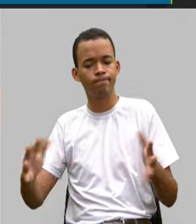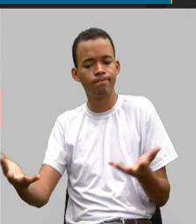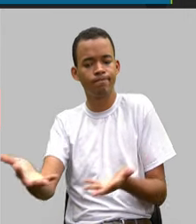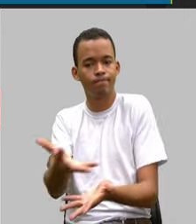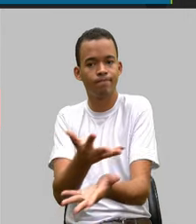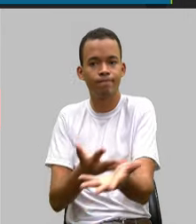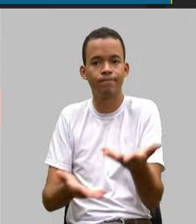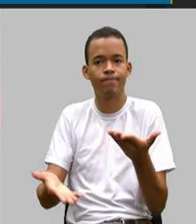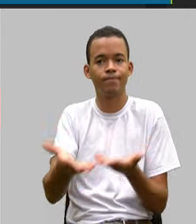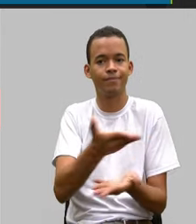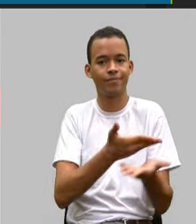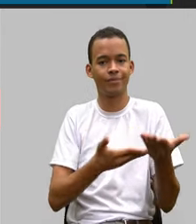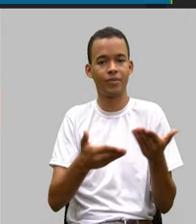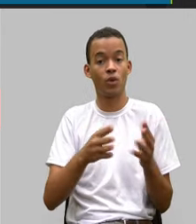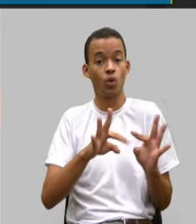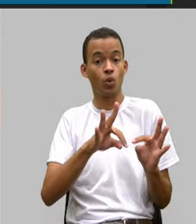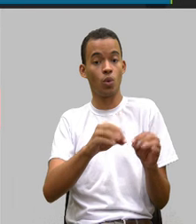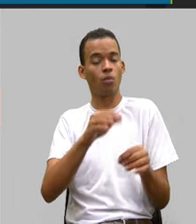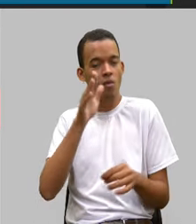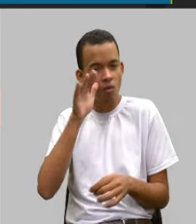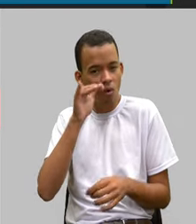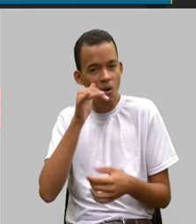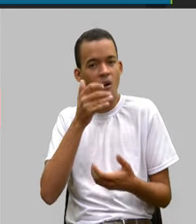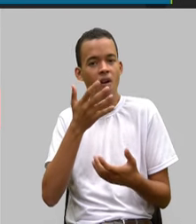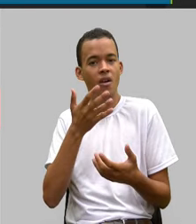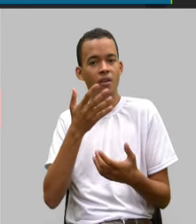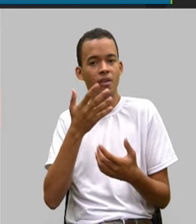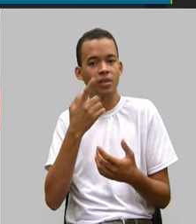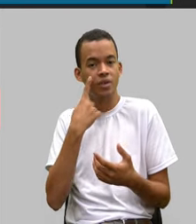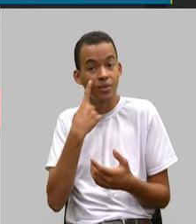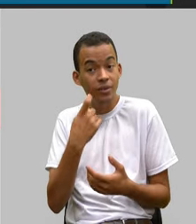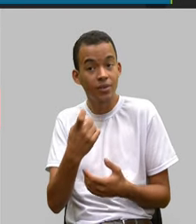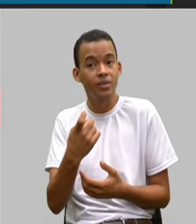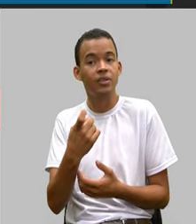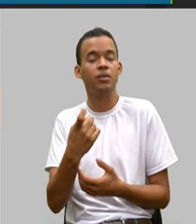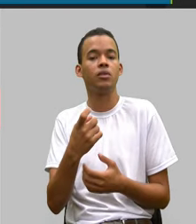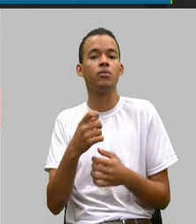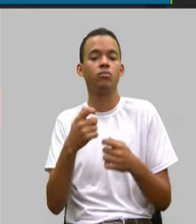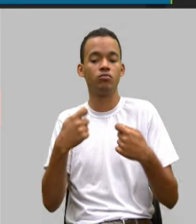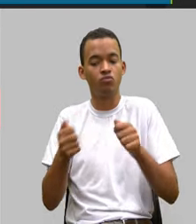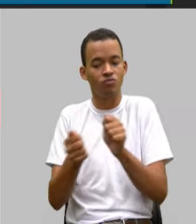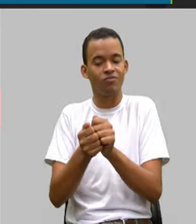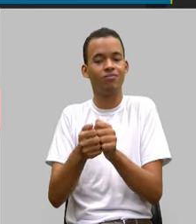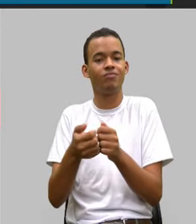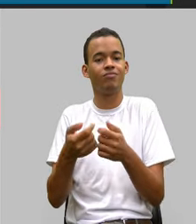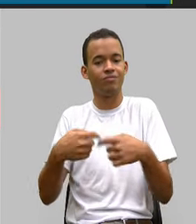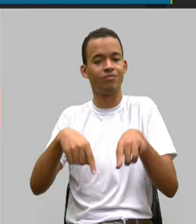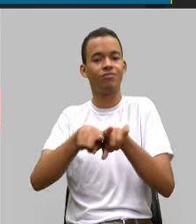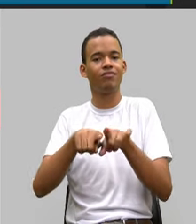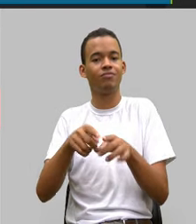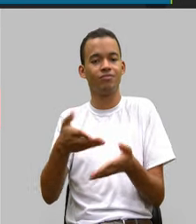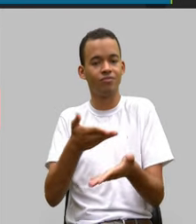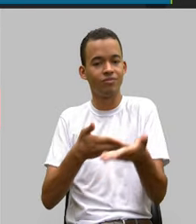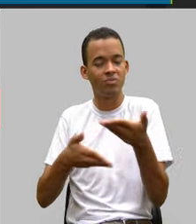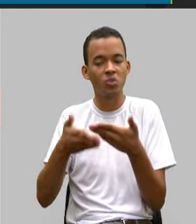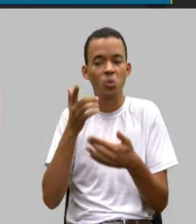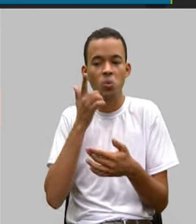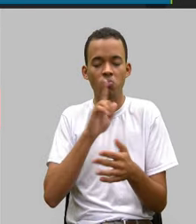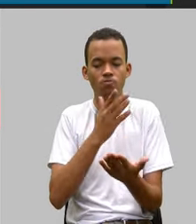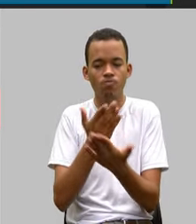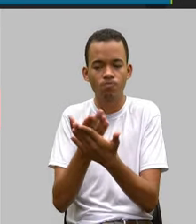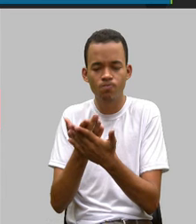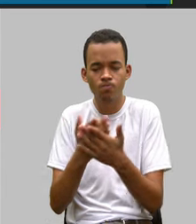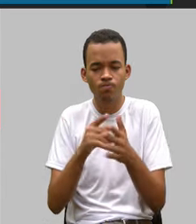eh desvendar né pelo menos das melhores eh evidências com